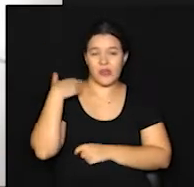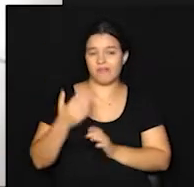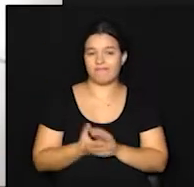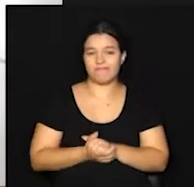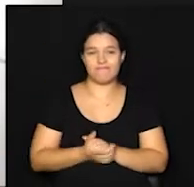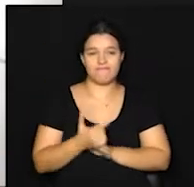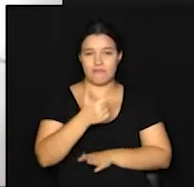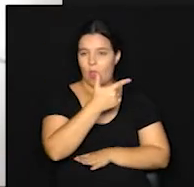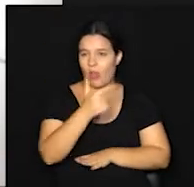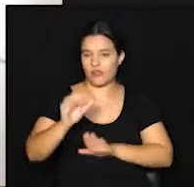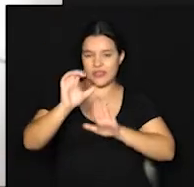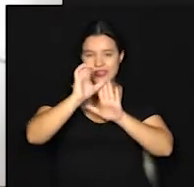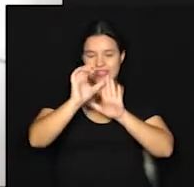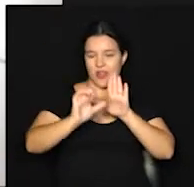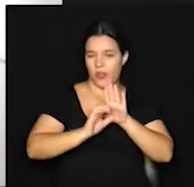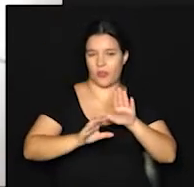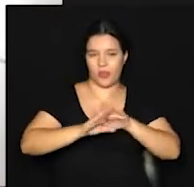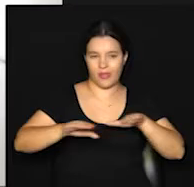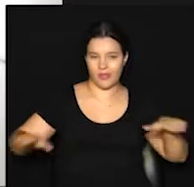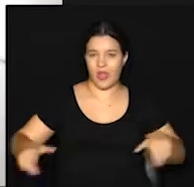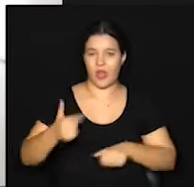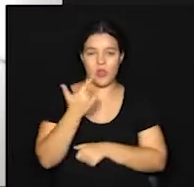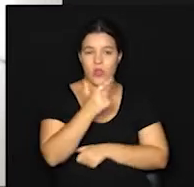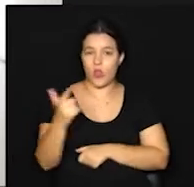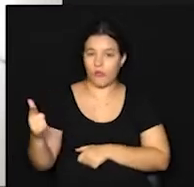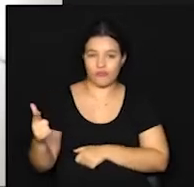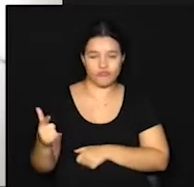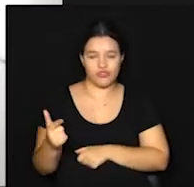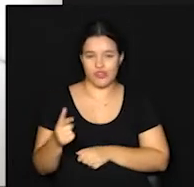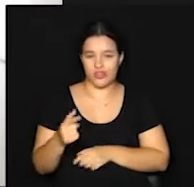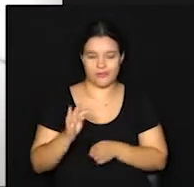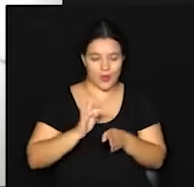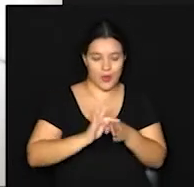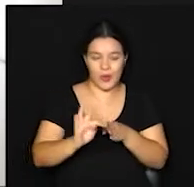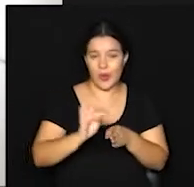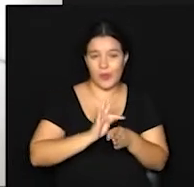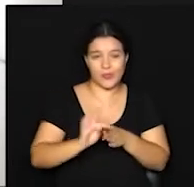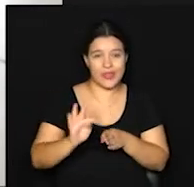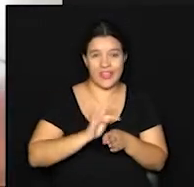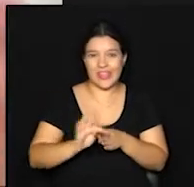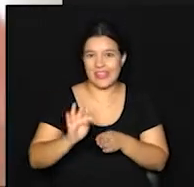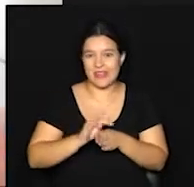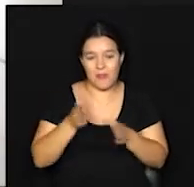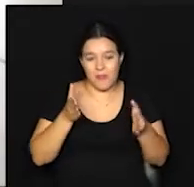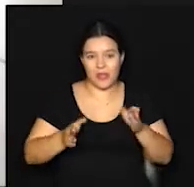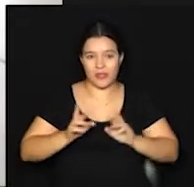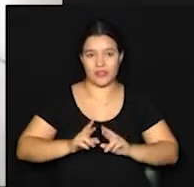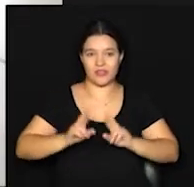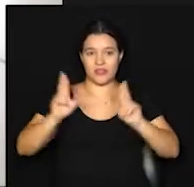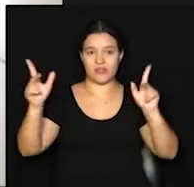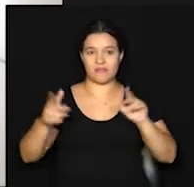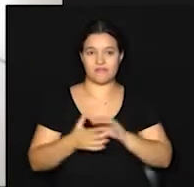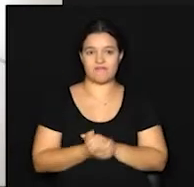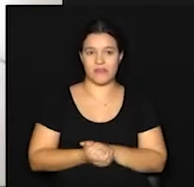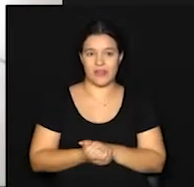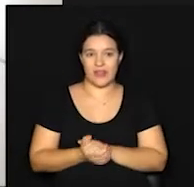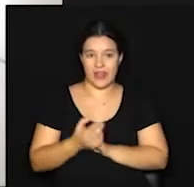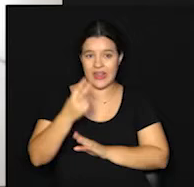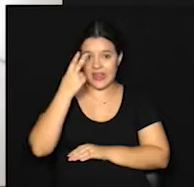existia Estatuto da Criança, não existia Conselho Tutelar, era muito diferente. Eu sempre gosto de frisar isso,